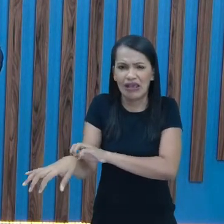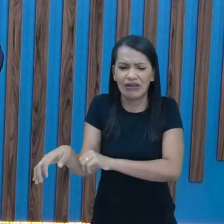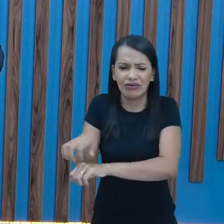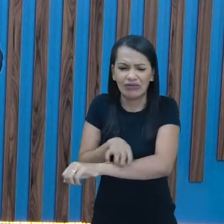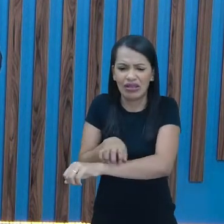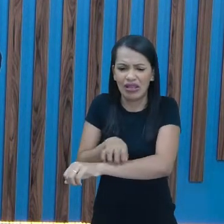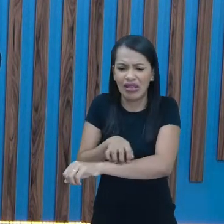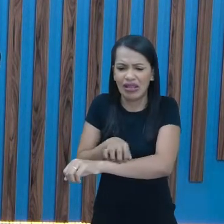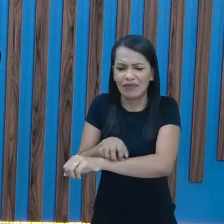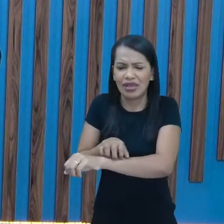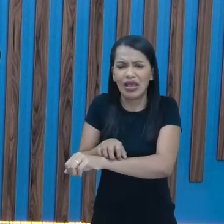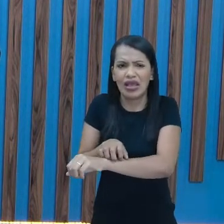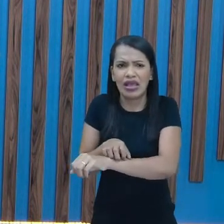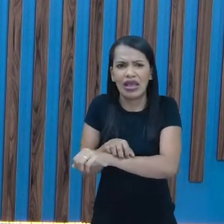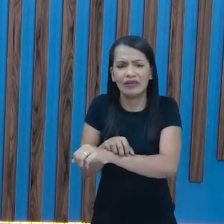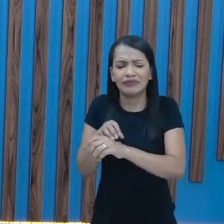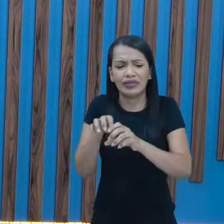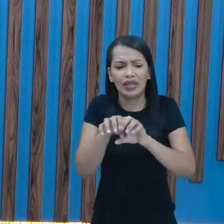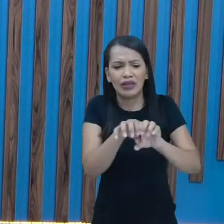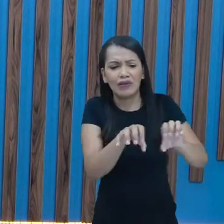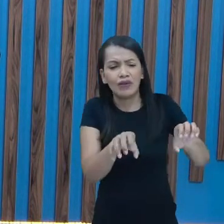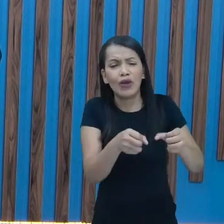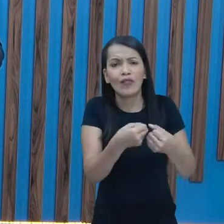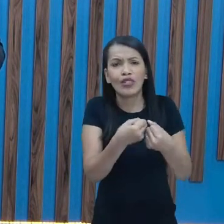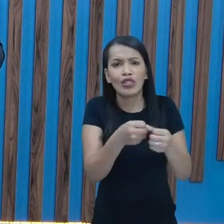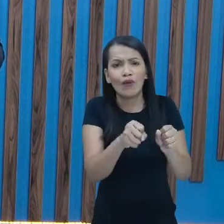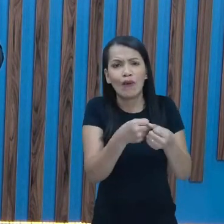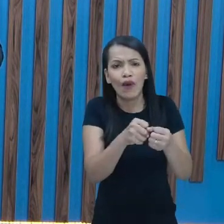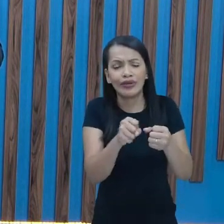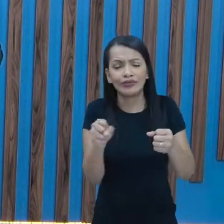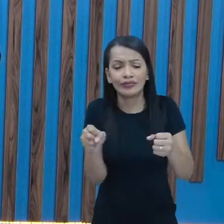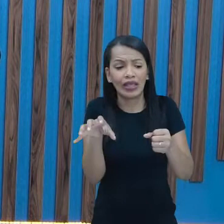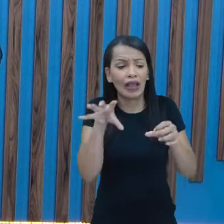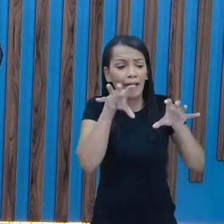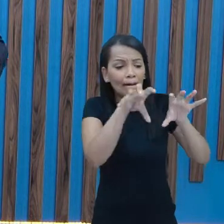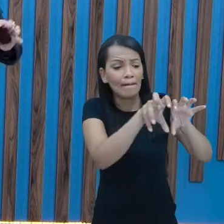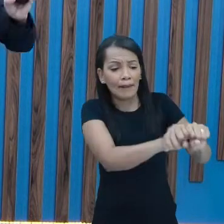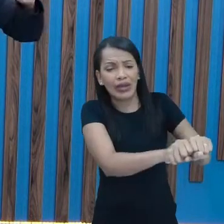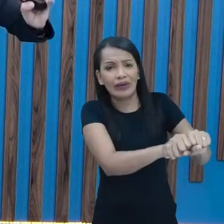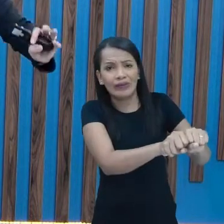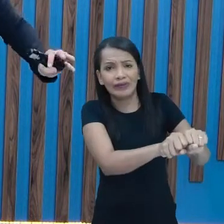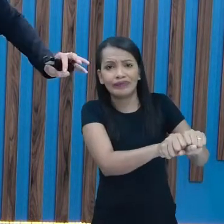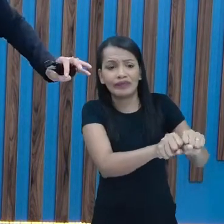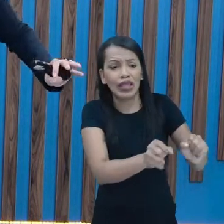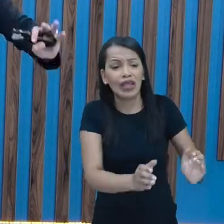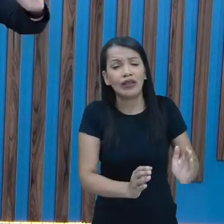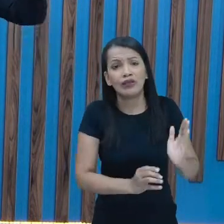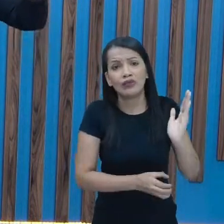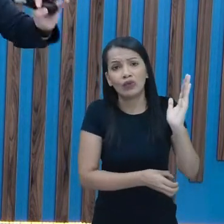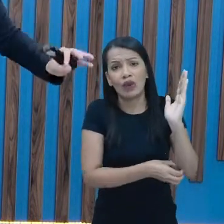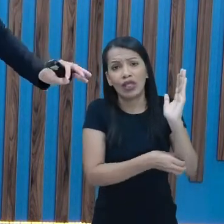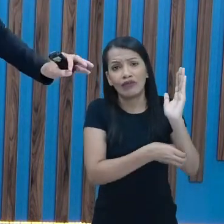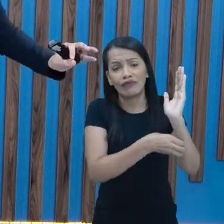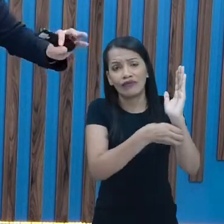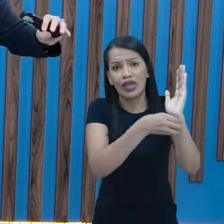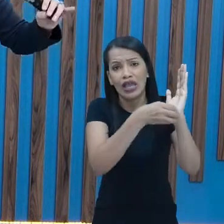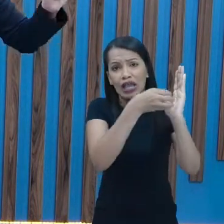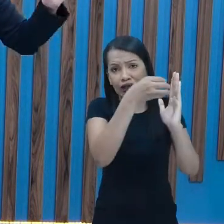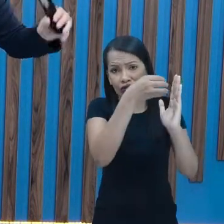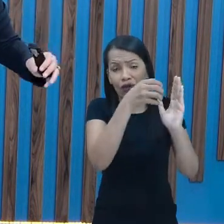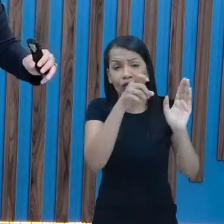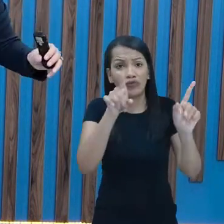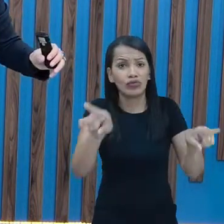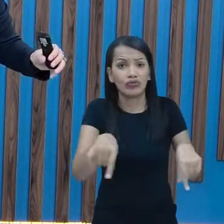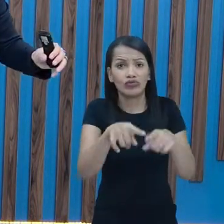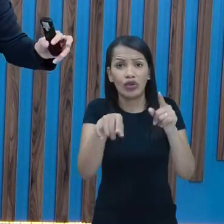no ônibus, numa maçaneta de porta, no botão do elevador, no corrimão da escada rolante do shopping,